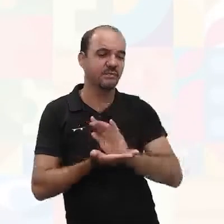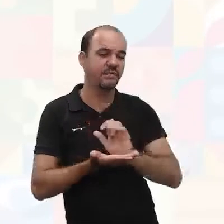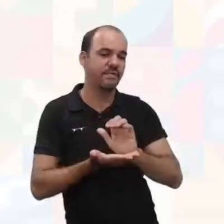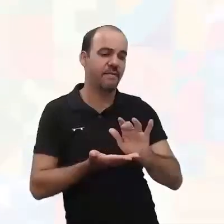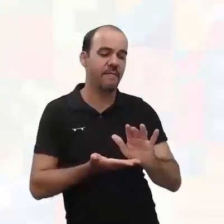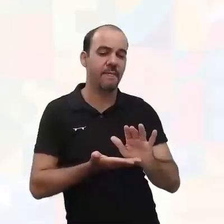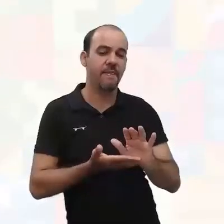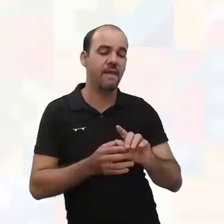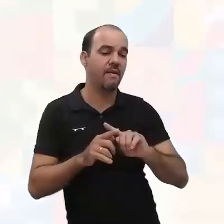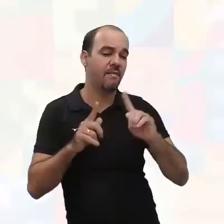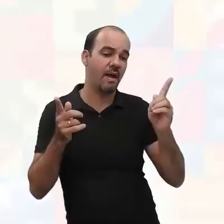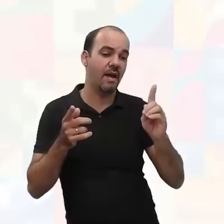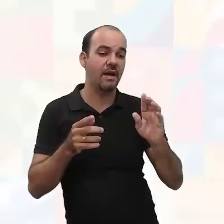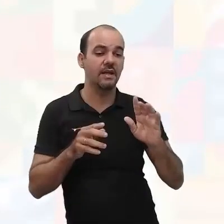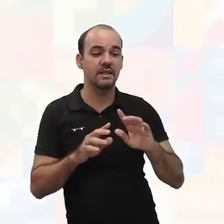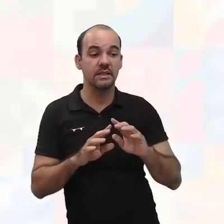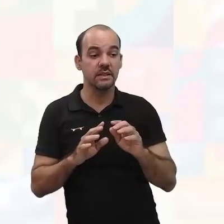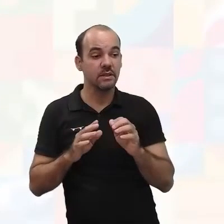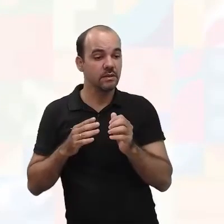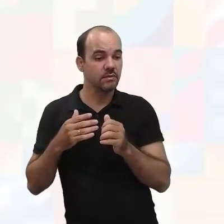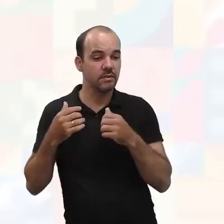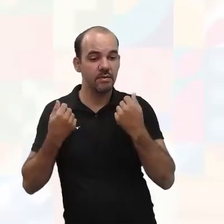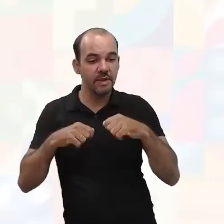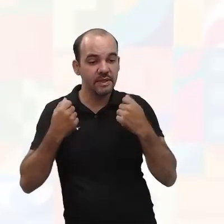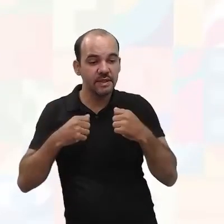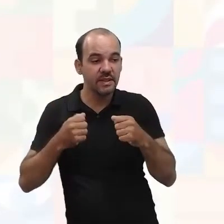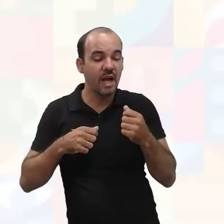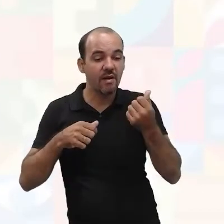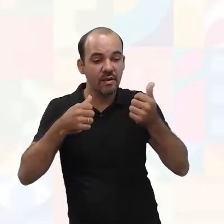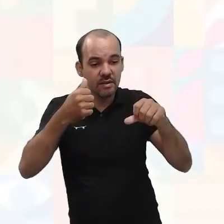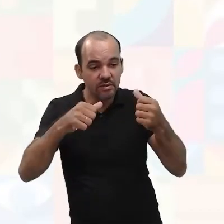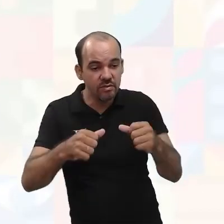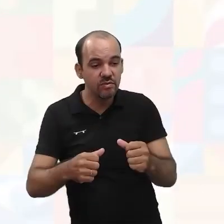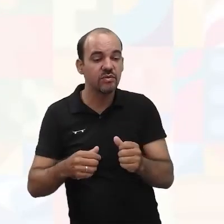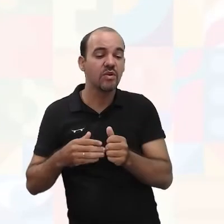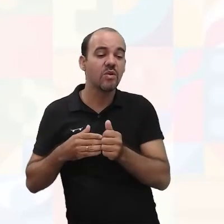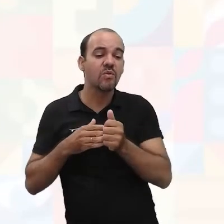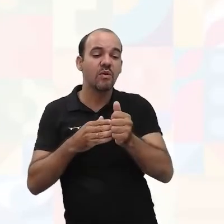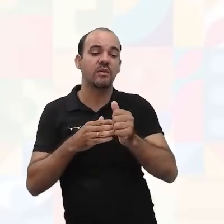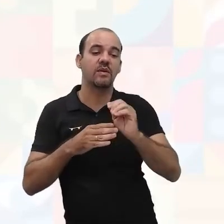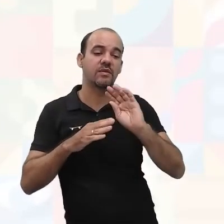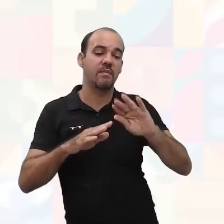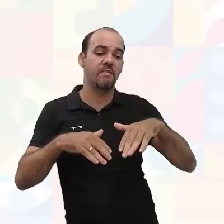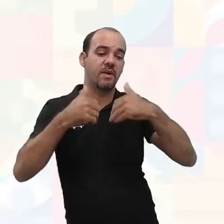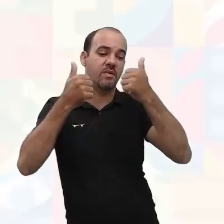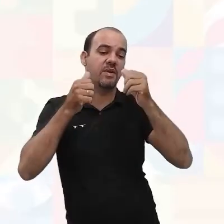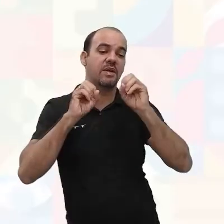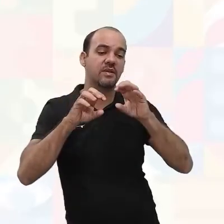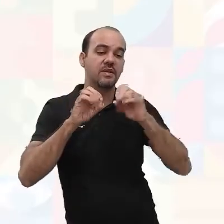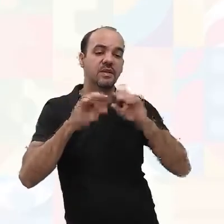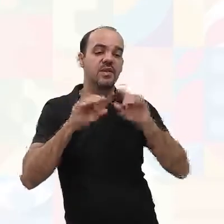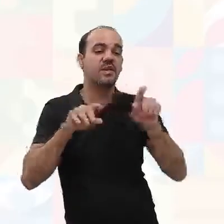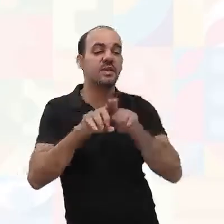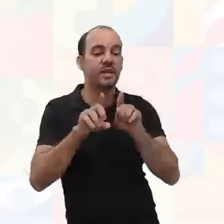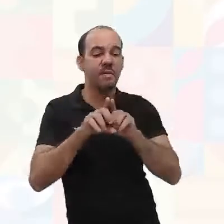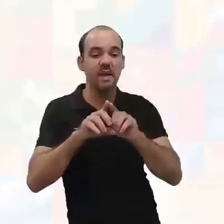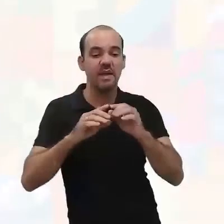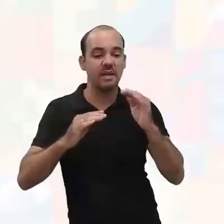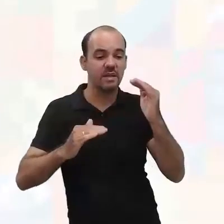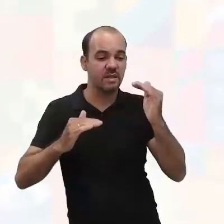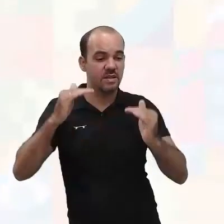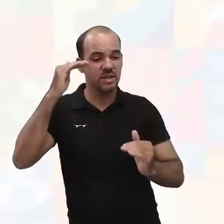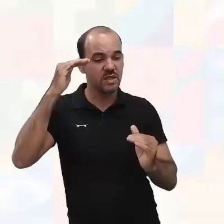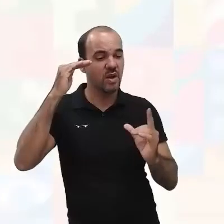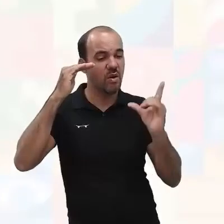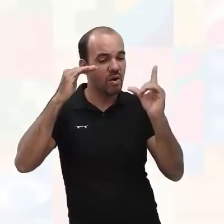foi acompanhado da melhoria da qualidade do ensino e também na diminuição das desigualdades,